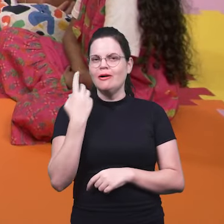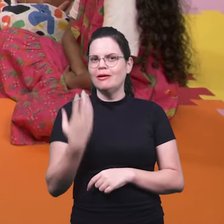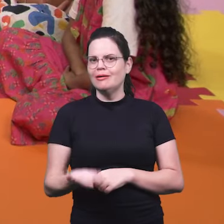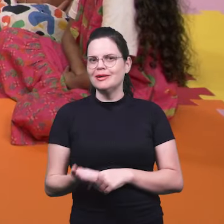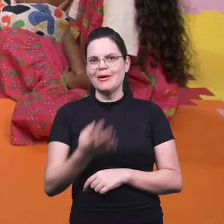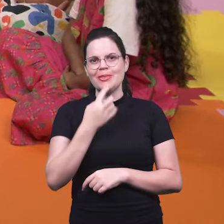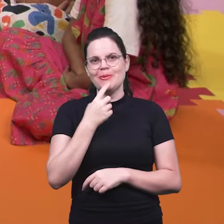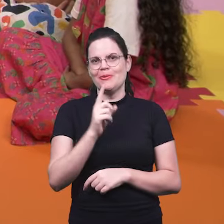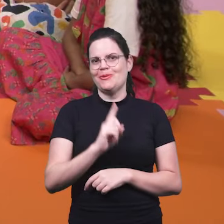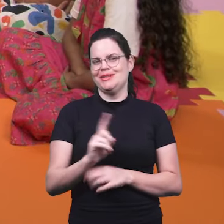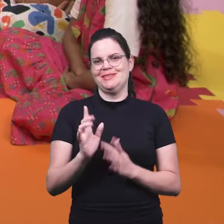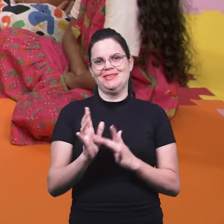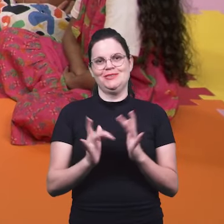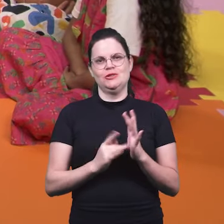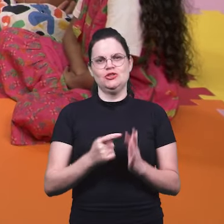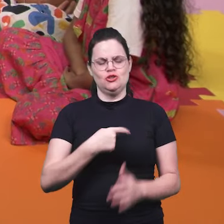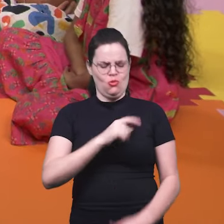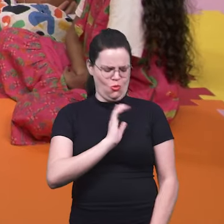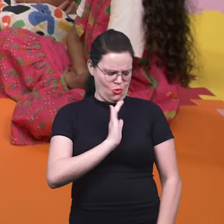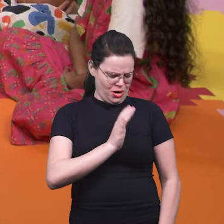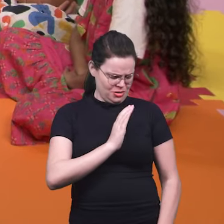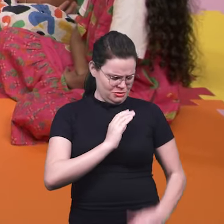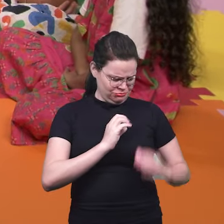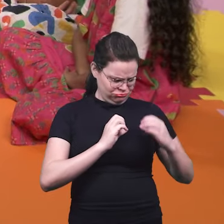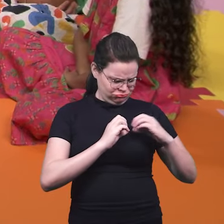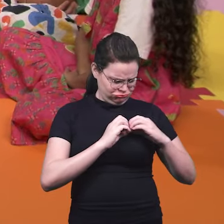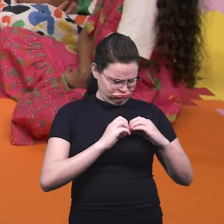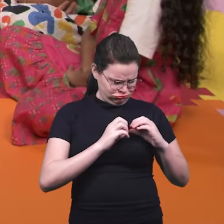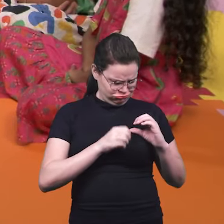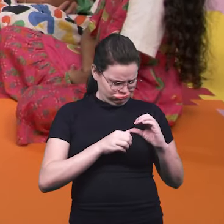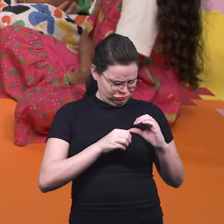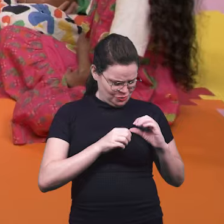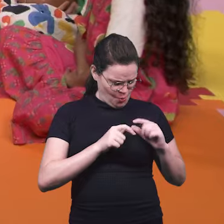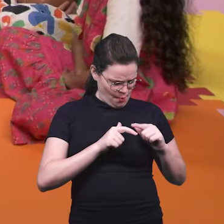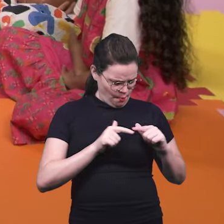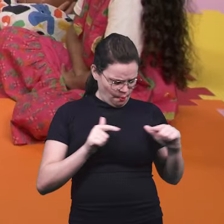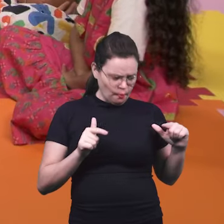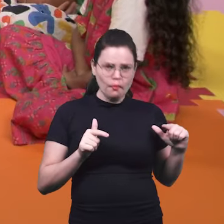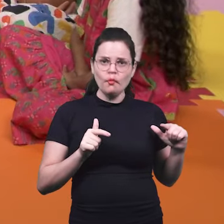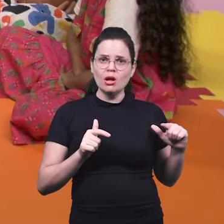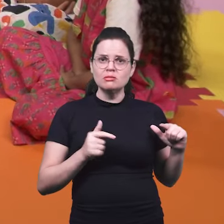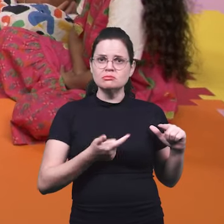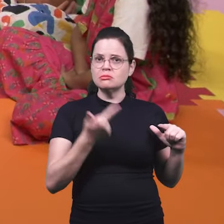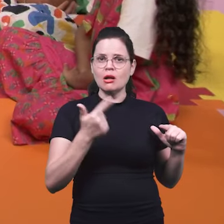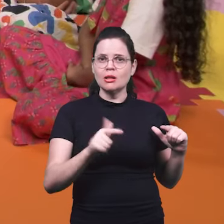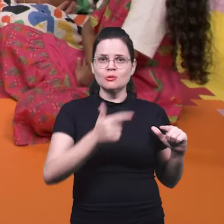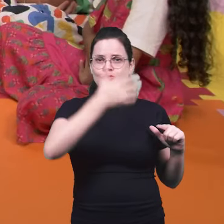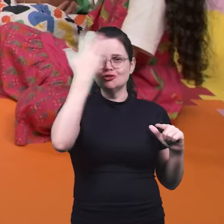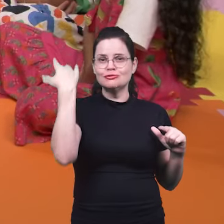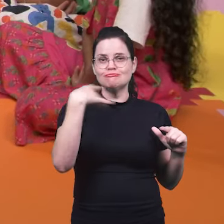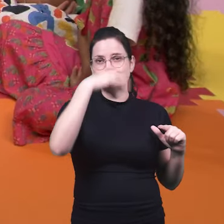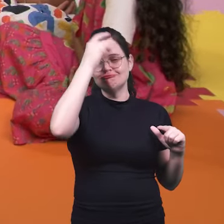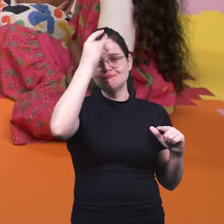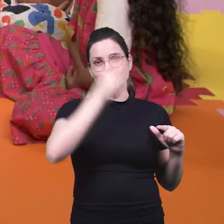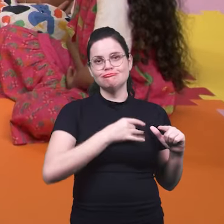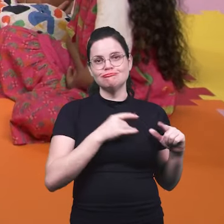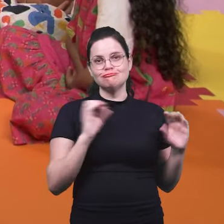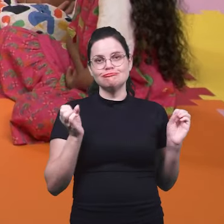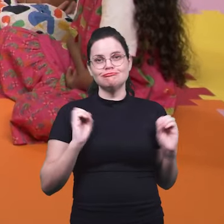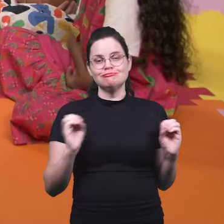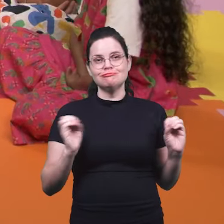conhecia então Zaquiel tinha o coração vazio não tinha o Espírito Santo com ele